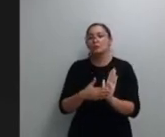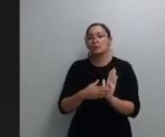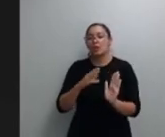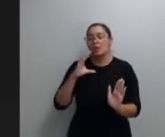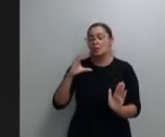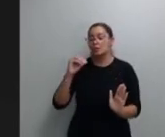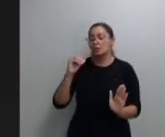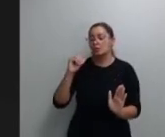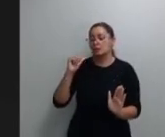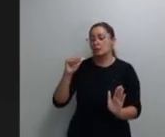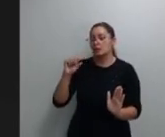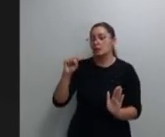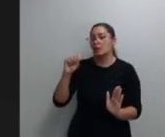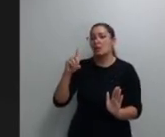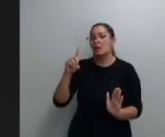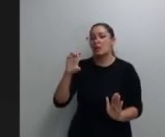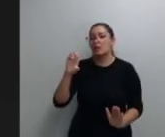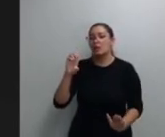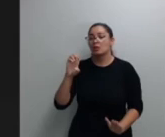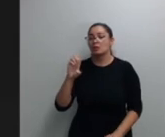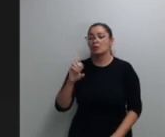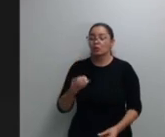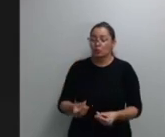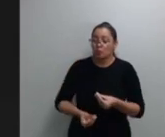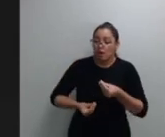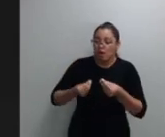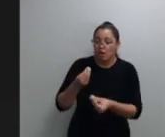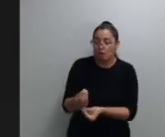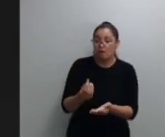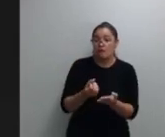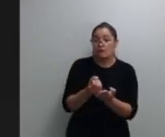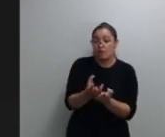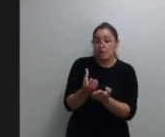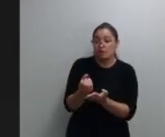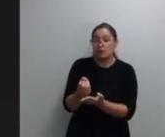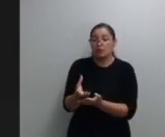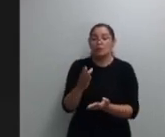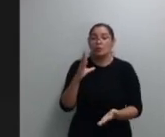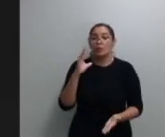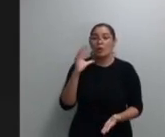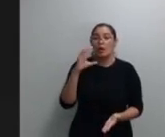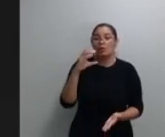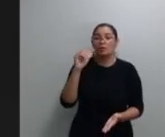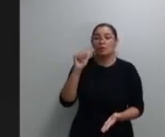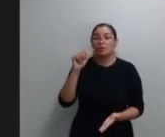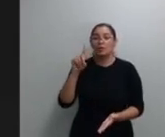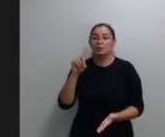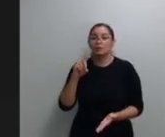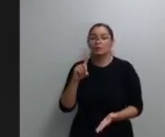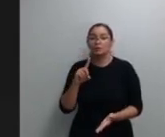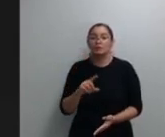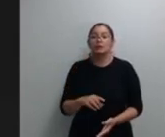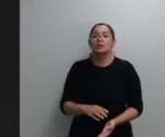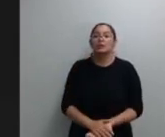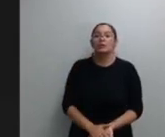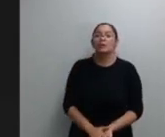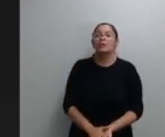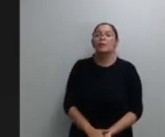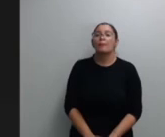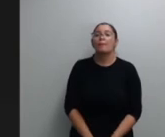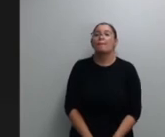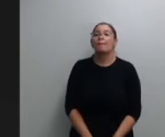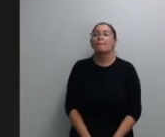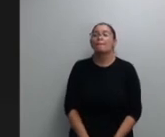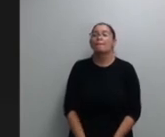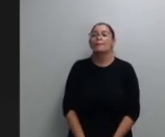imediatamente enviaria uma via ao CAD e outra à SPR há que se perquerir